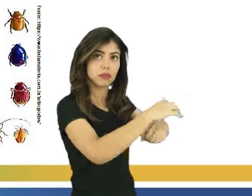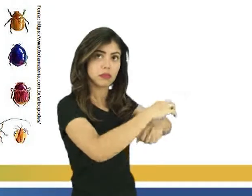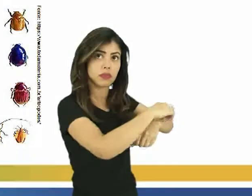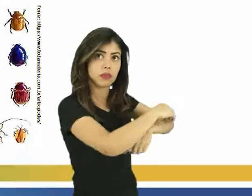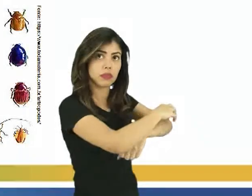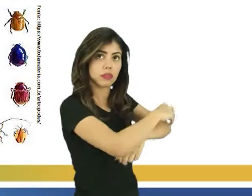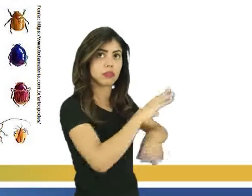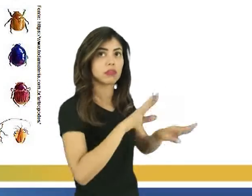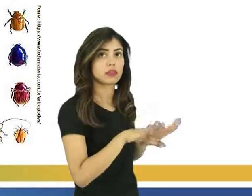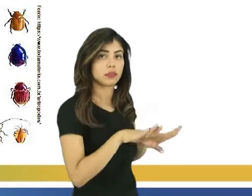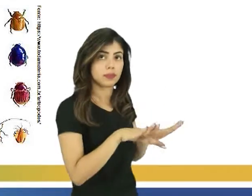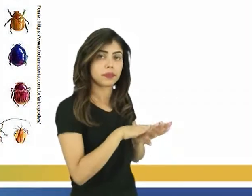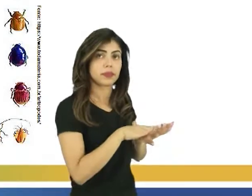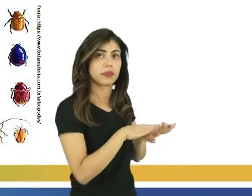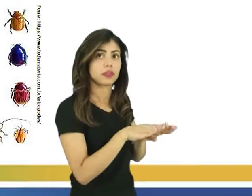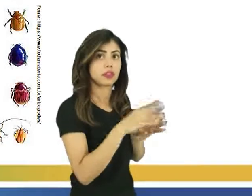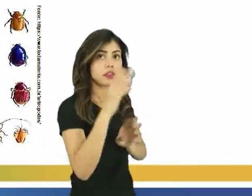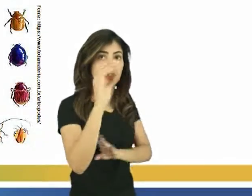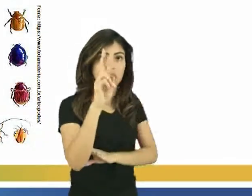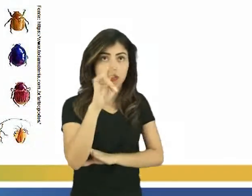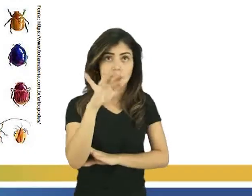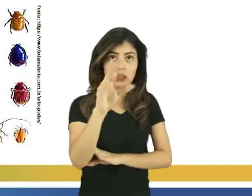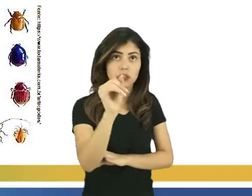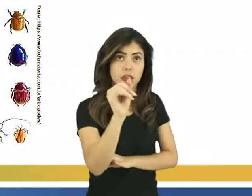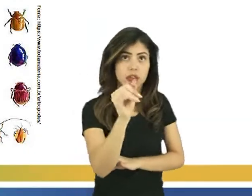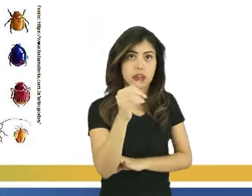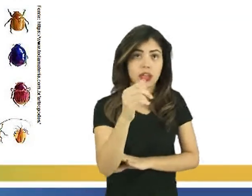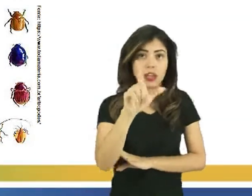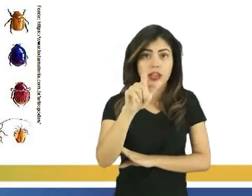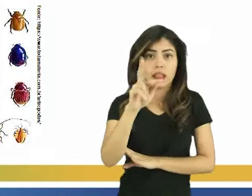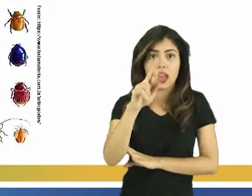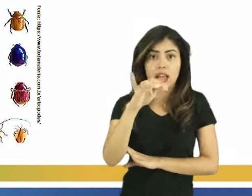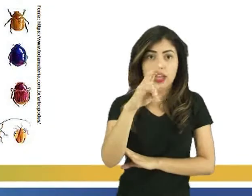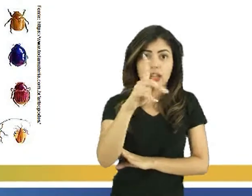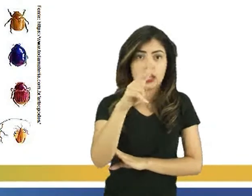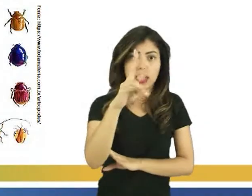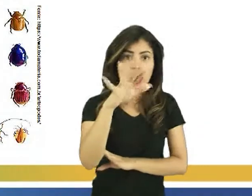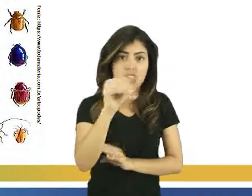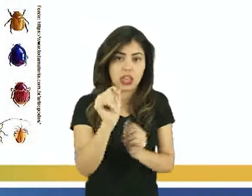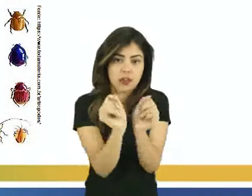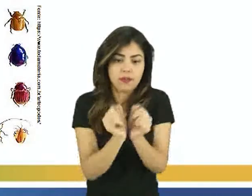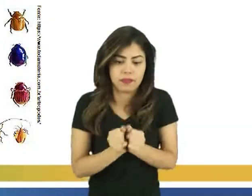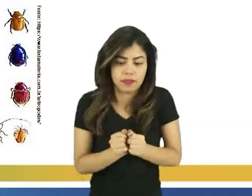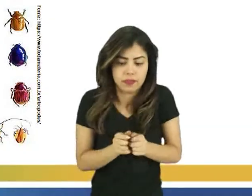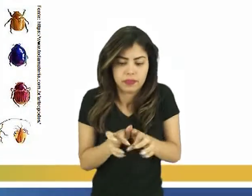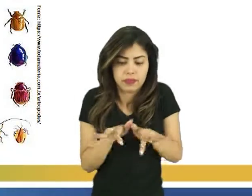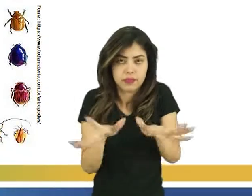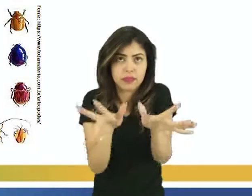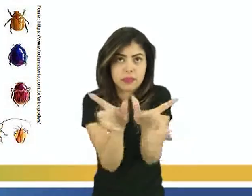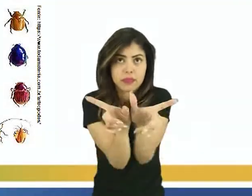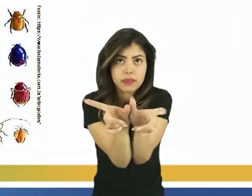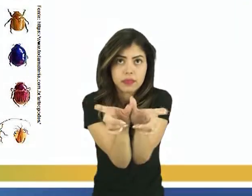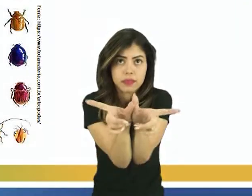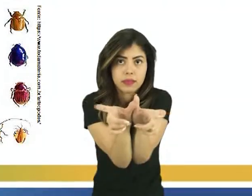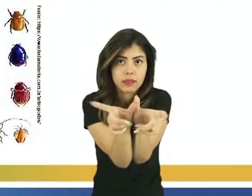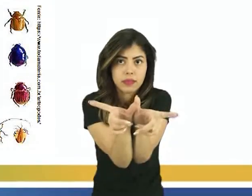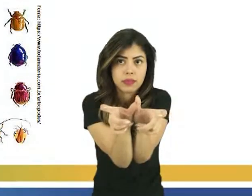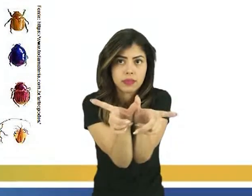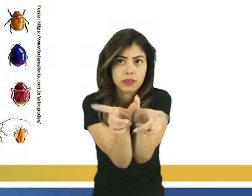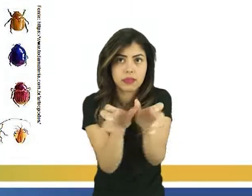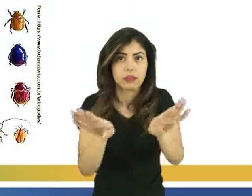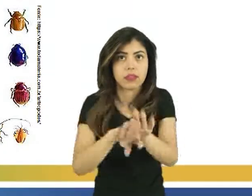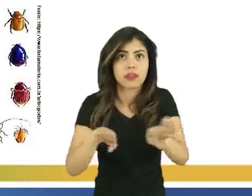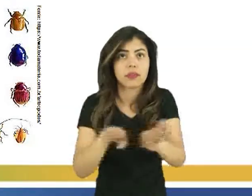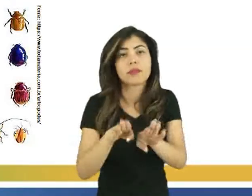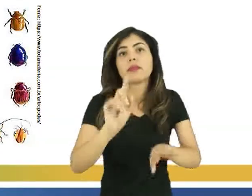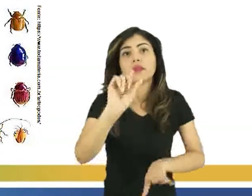que pertence ao grupo dos crustáceos, a lacraia, que pertence ao grupo dos quilópodes, e o piolho de cobra, que pertence ao grupo dos